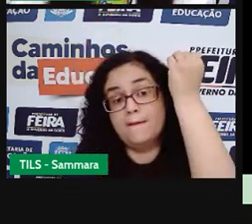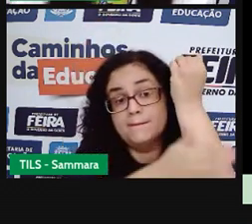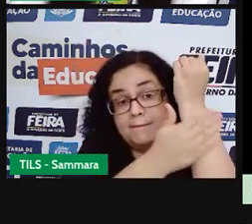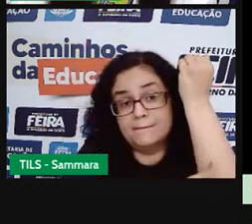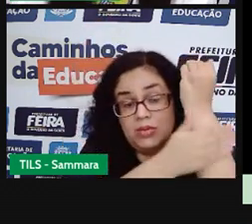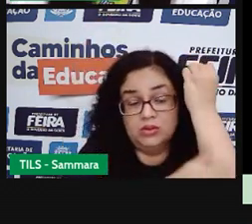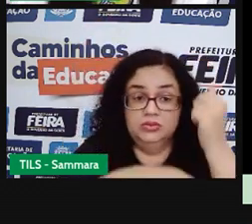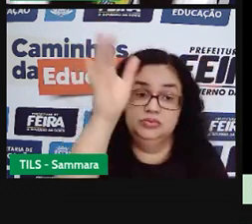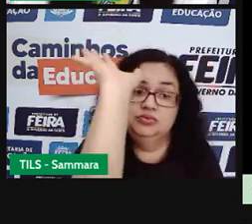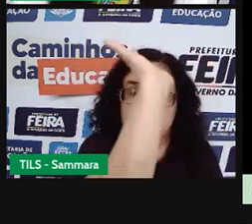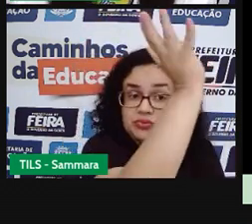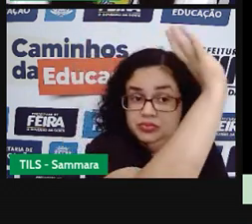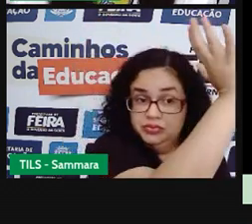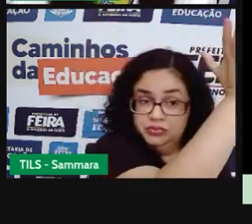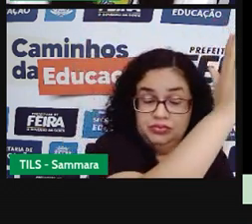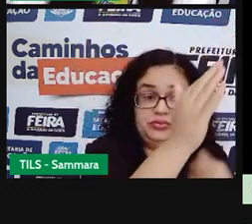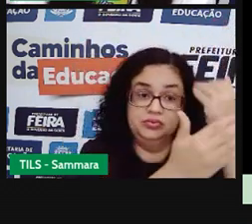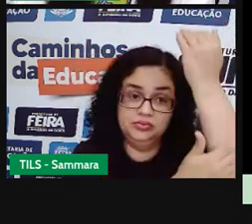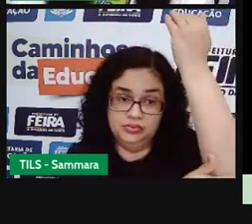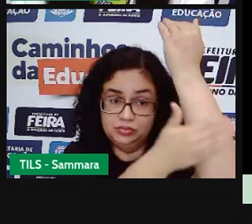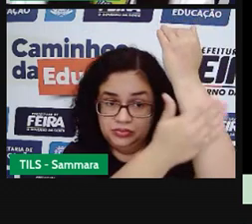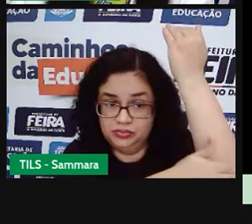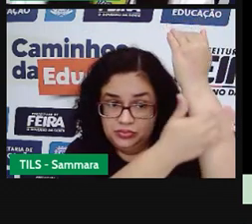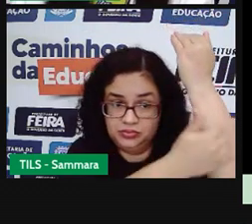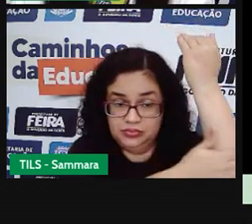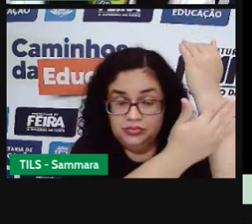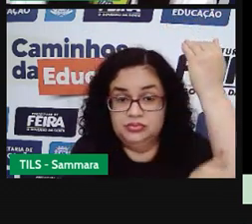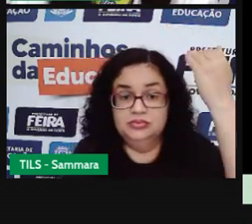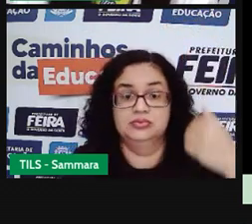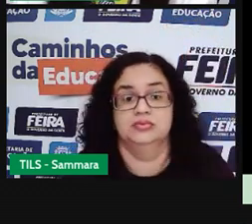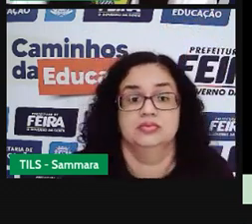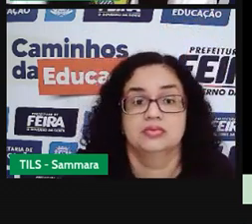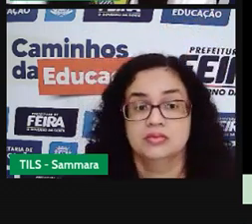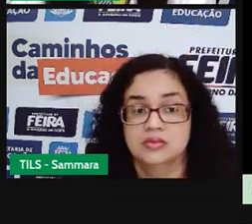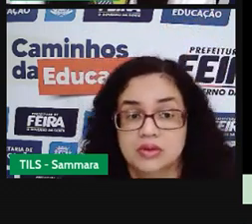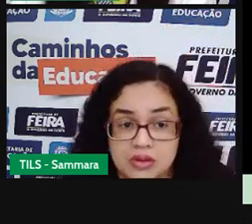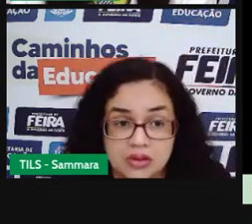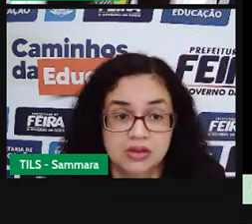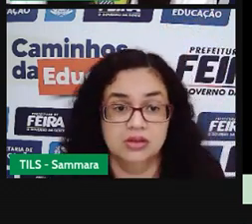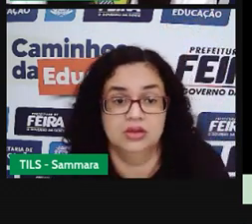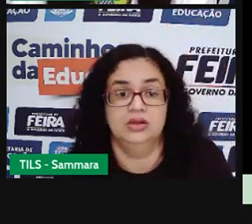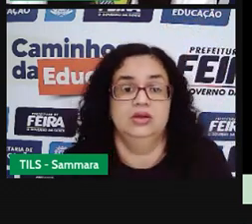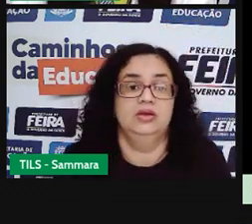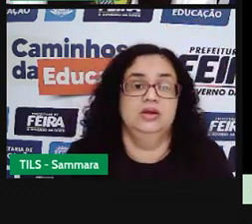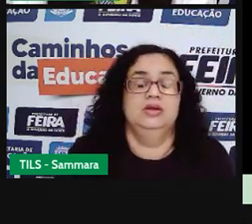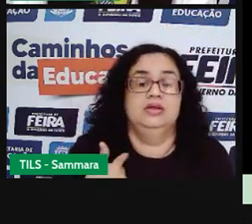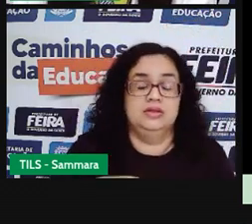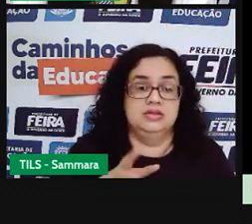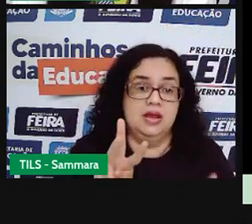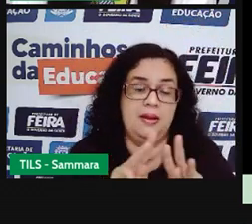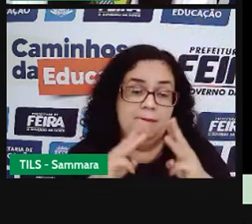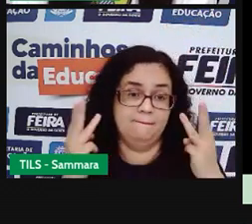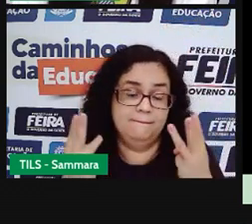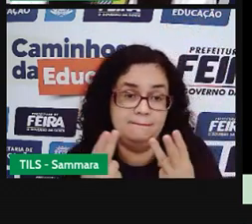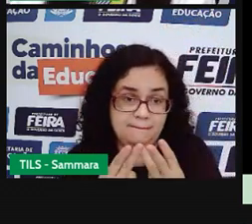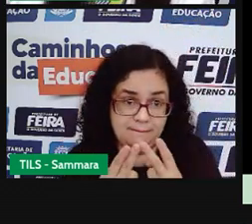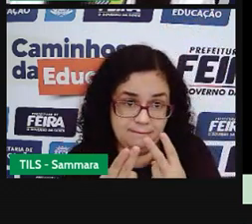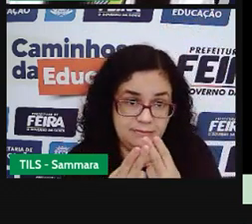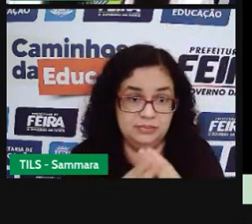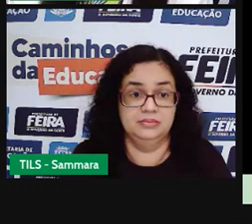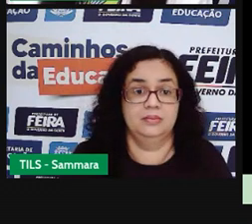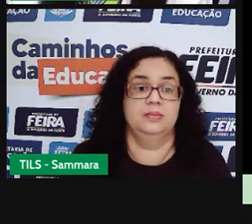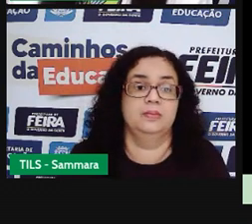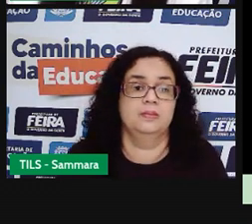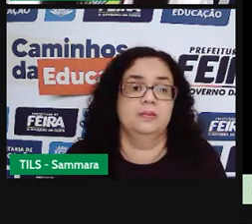borracha extraída de uma árvore né da seringueira EA partir dessa matéria-prima é